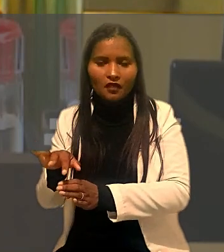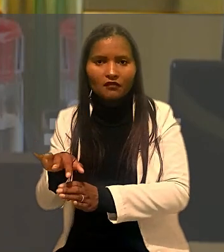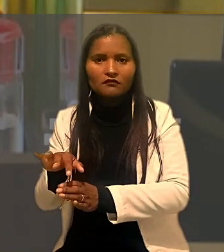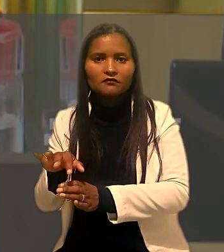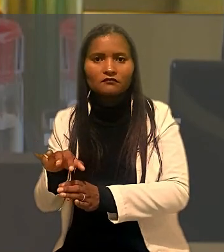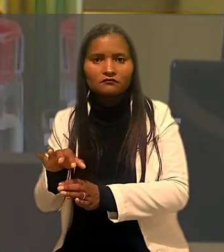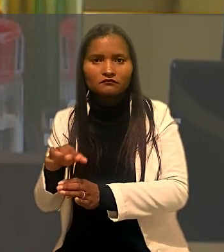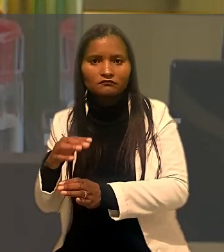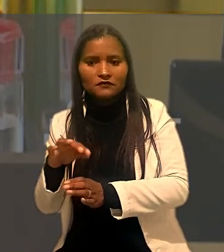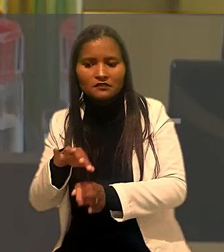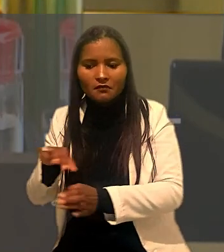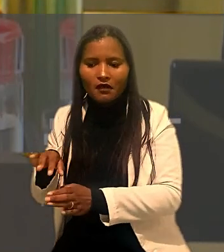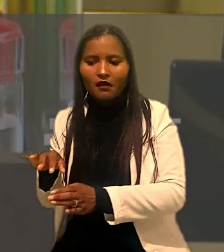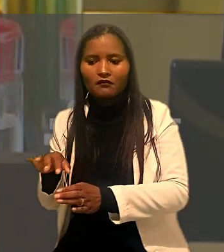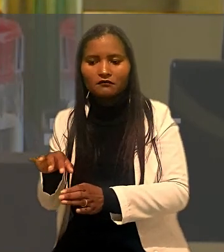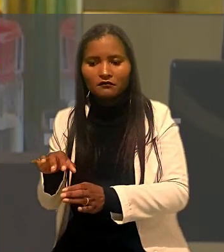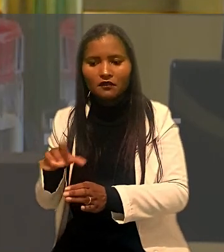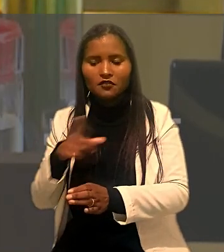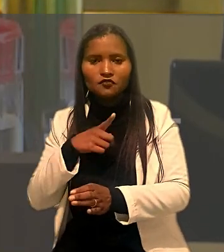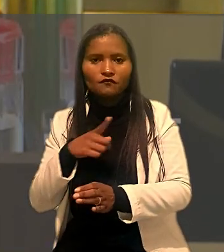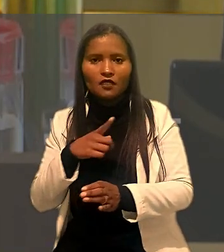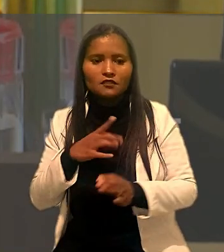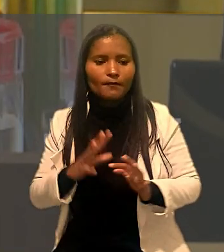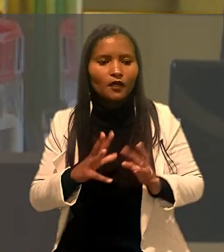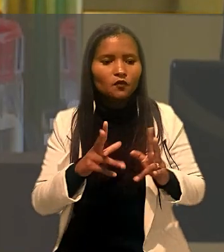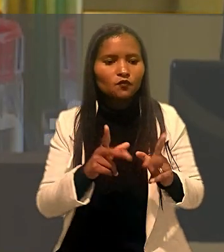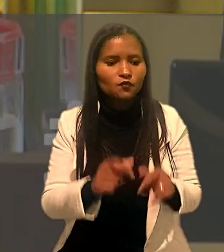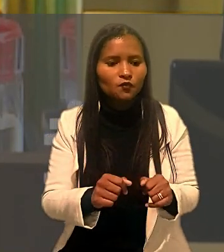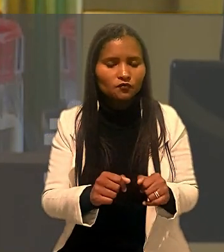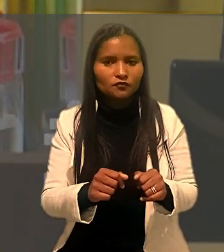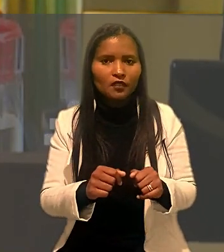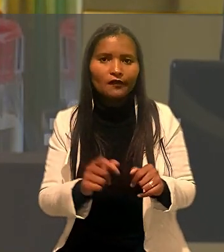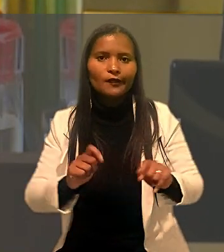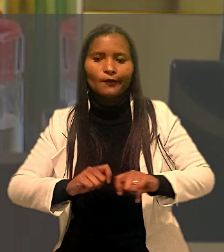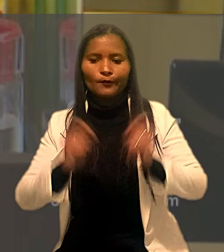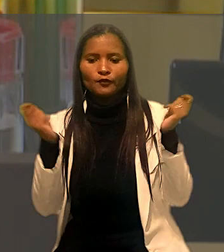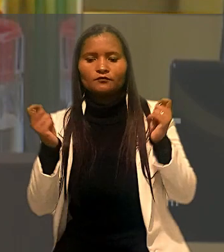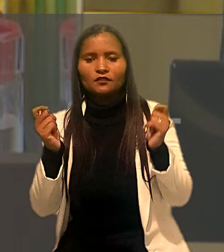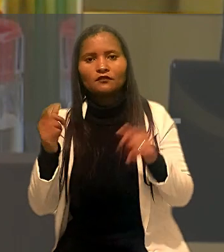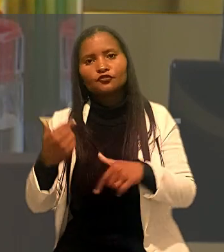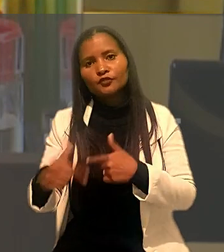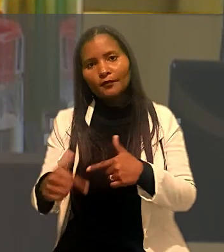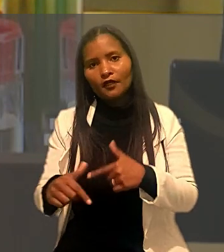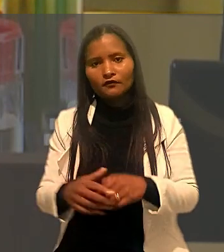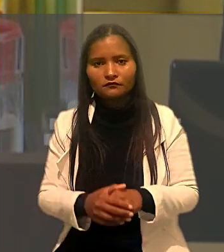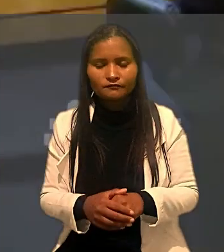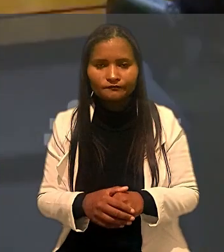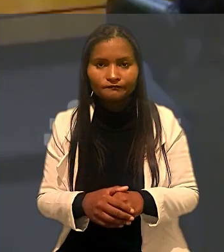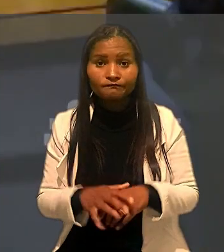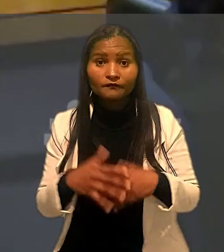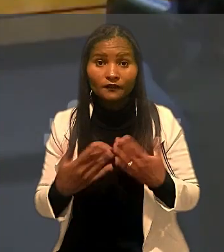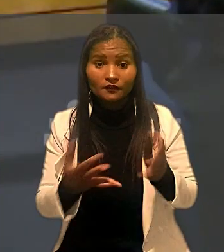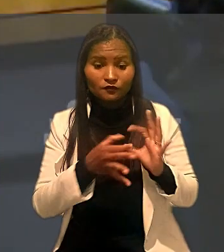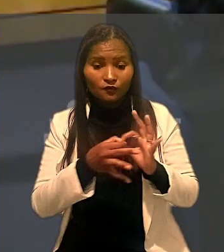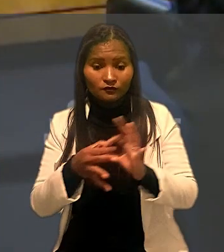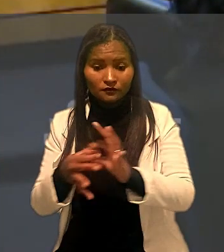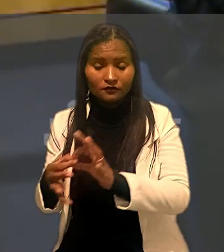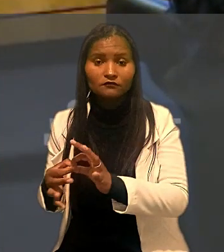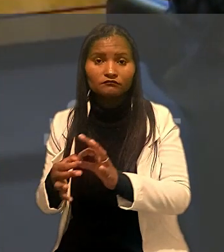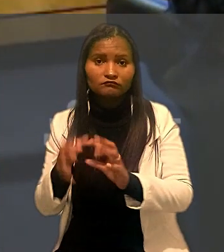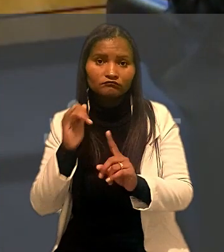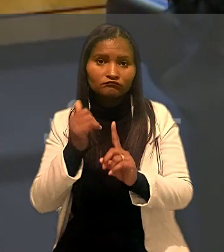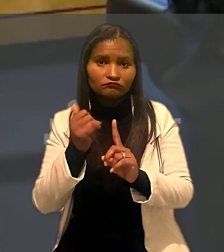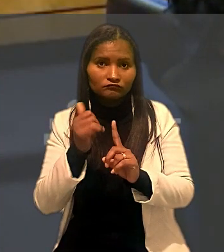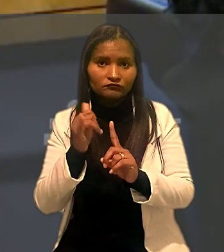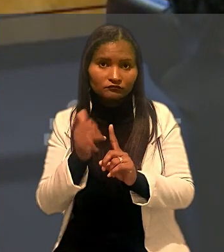um bloco homogêneo em que houvesse para todos e por todos impossibilidade de execução do trabalho. Nesse contexto, de